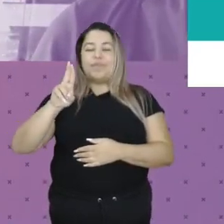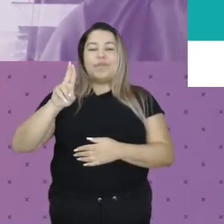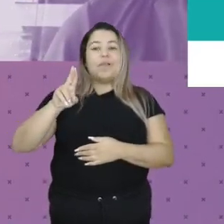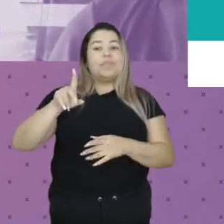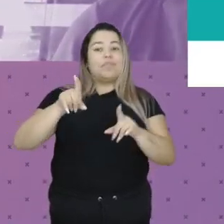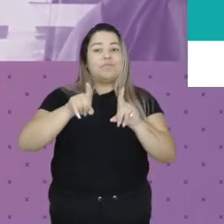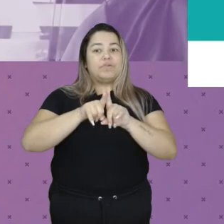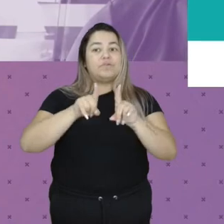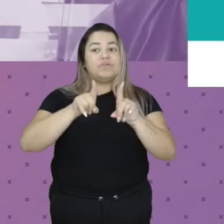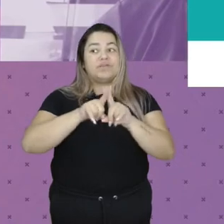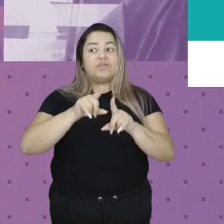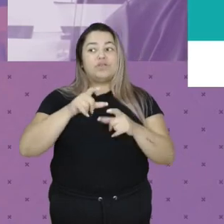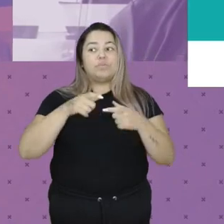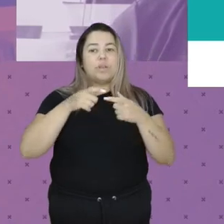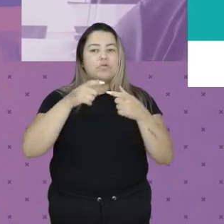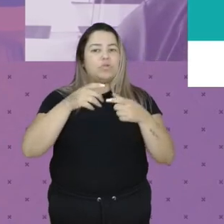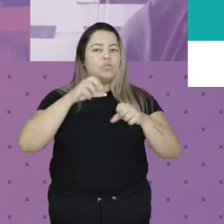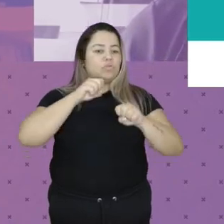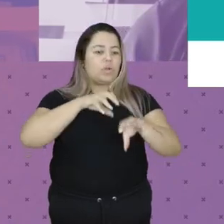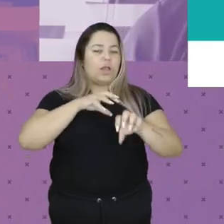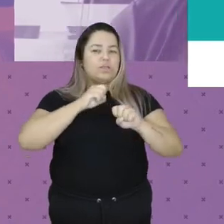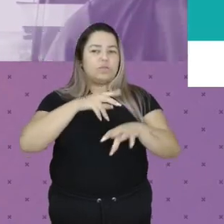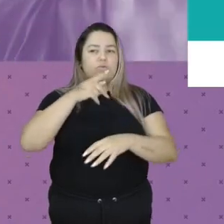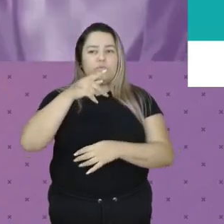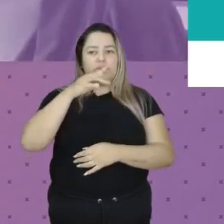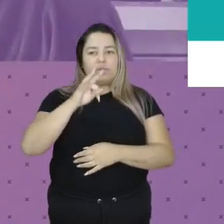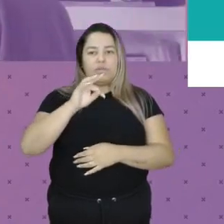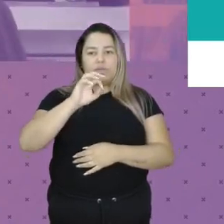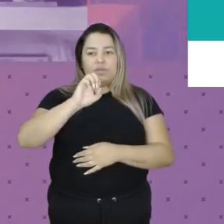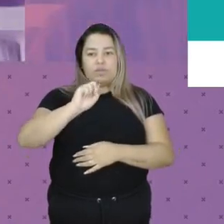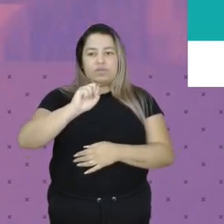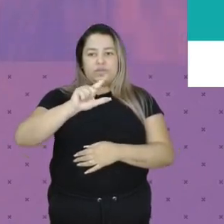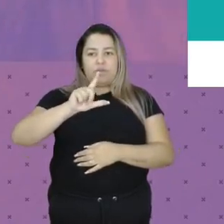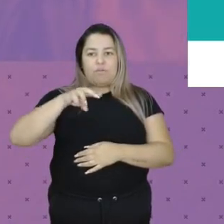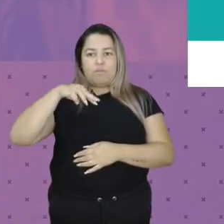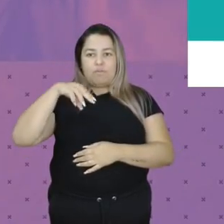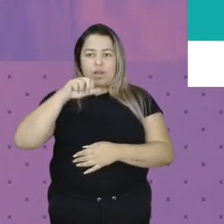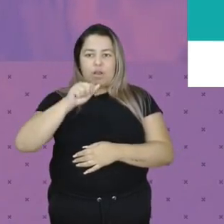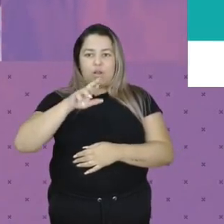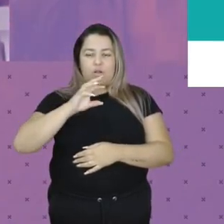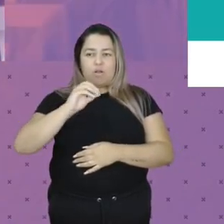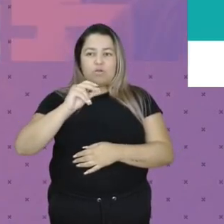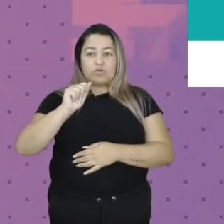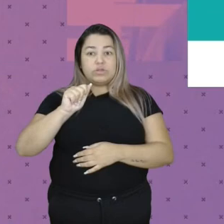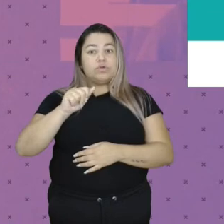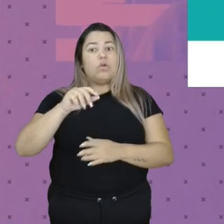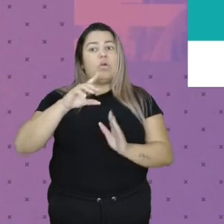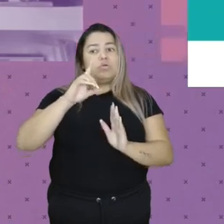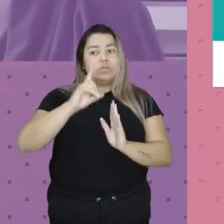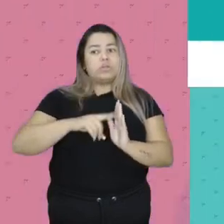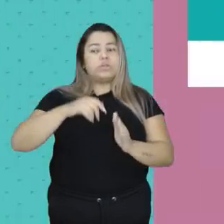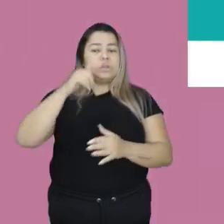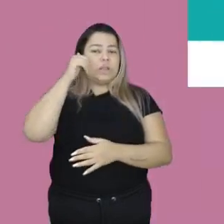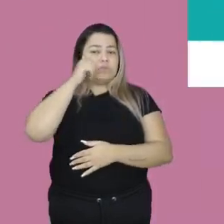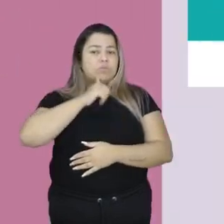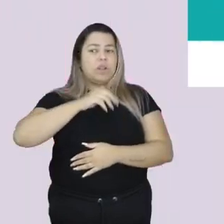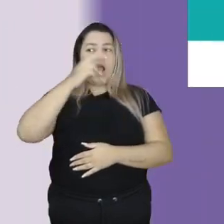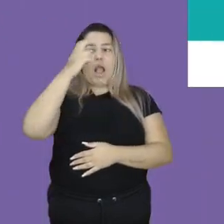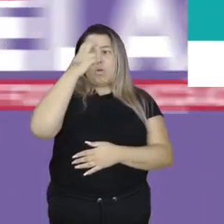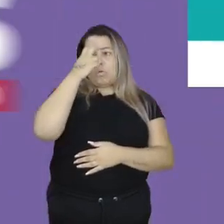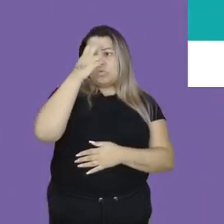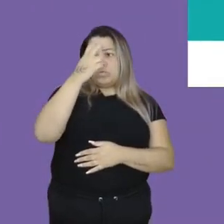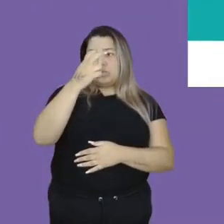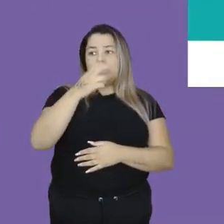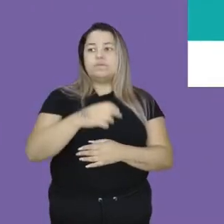do Setorial Nacional de Educação do PT, Selma Rocha. E o tema será o direito das mulheres à